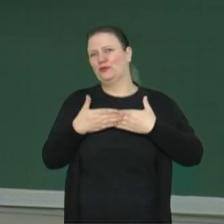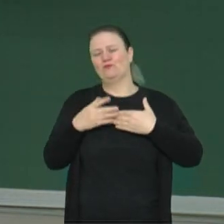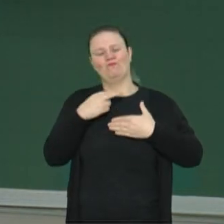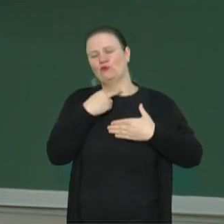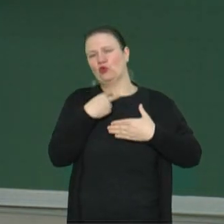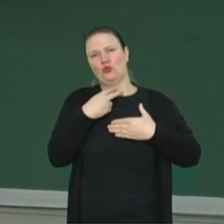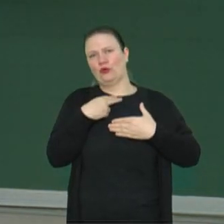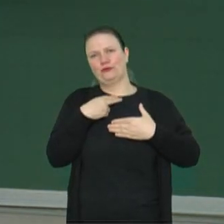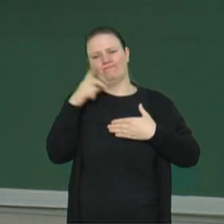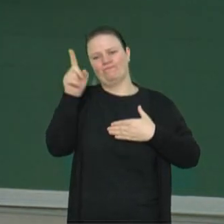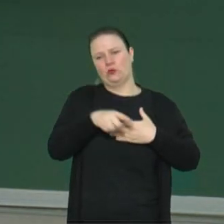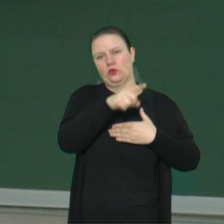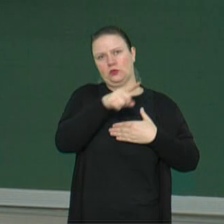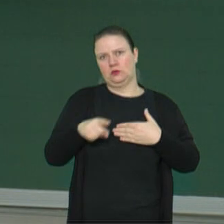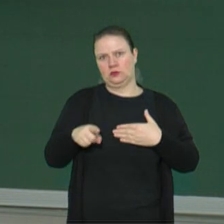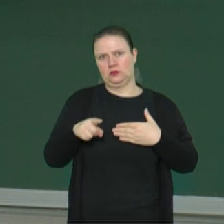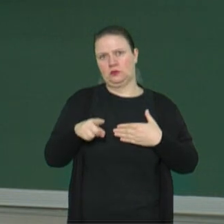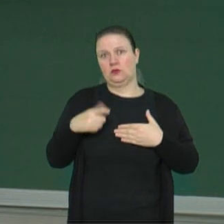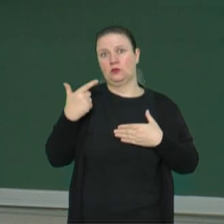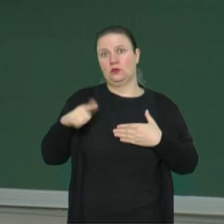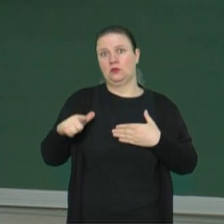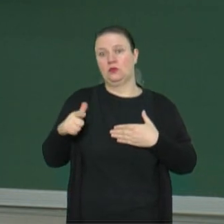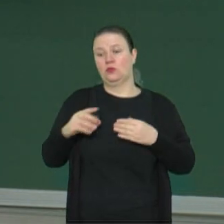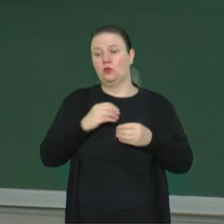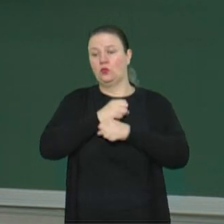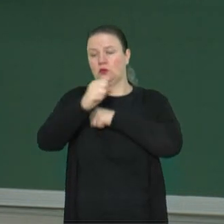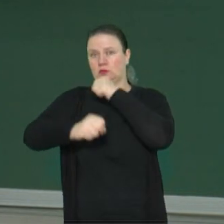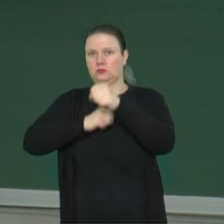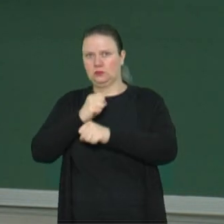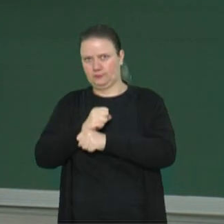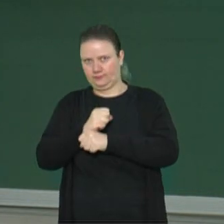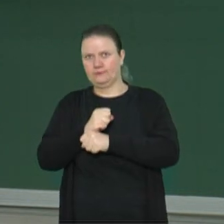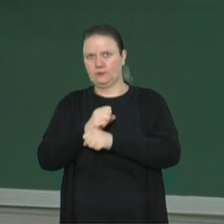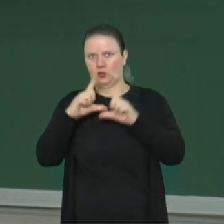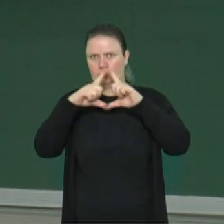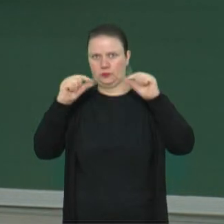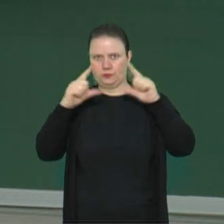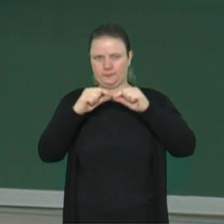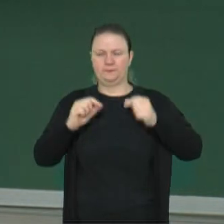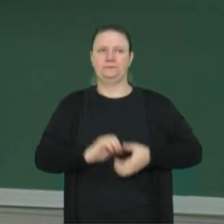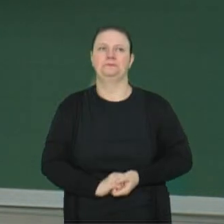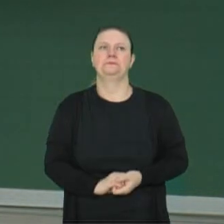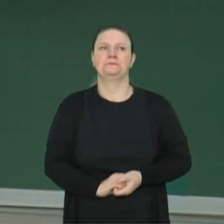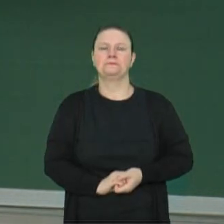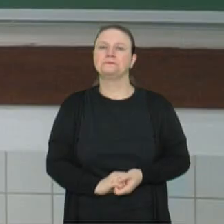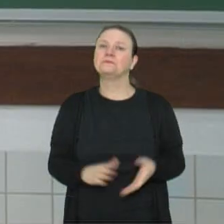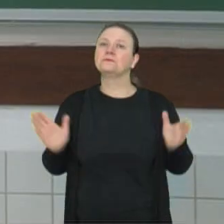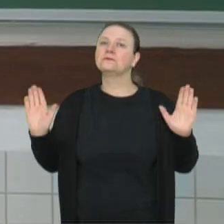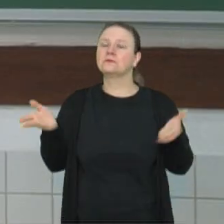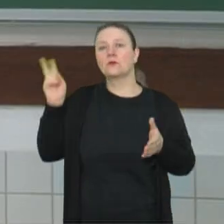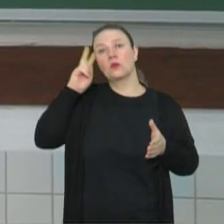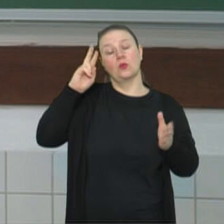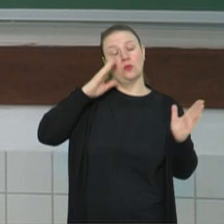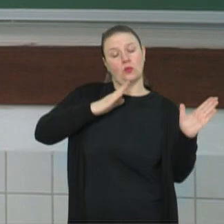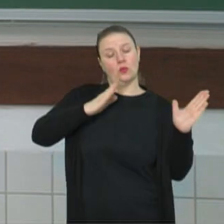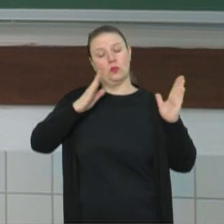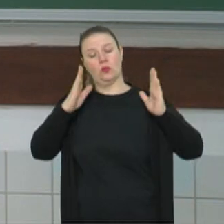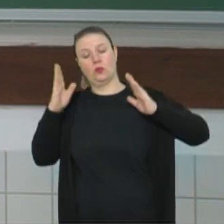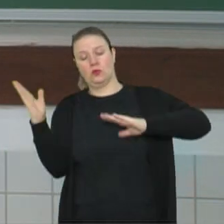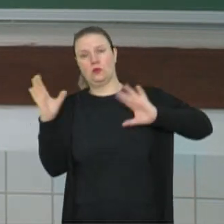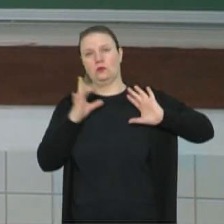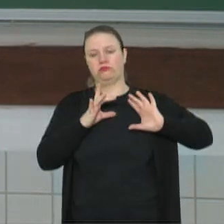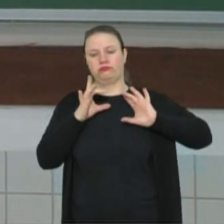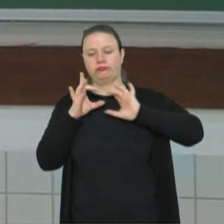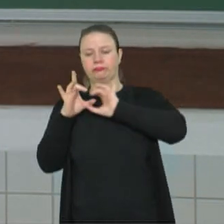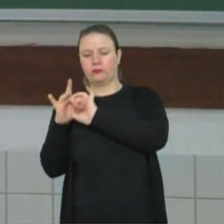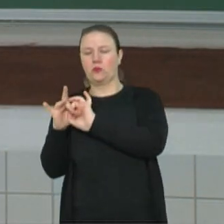vendo a prática da escalada dentro das Olimpíadas. Então, trazendo a parte histórica, a contextualização histórica da